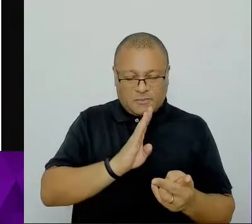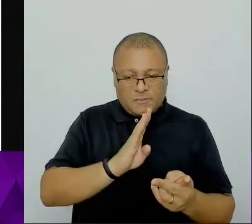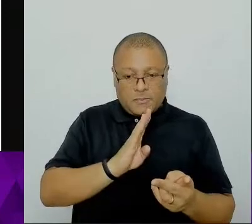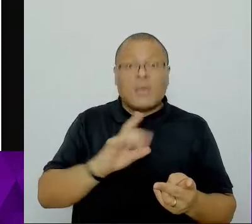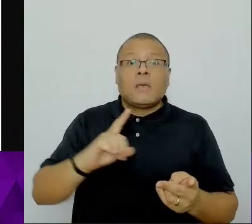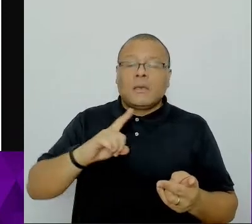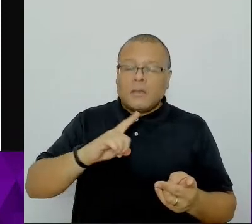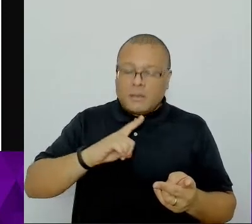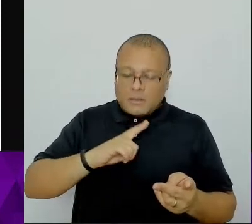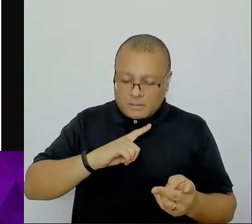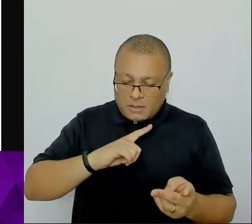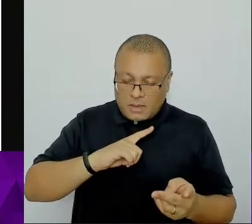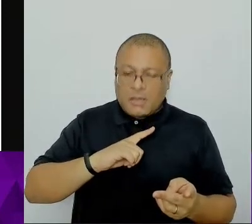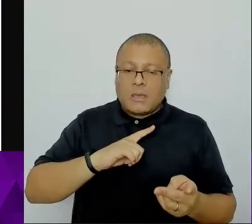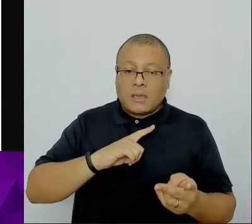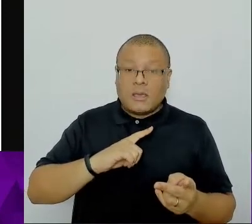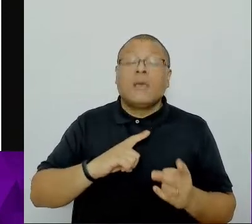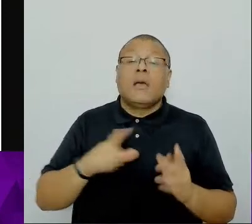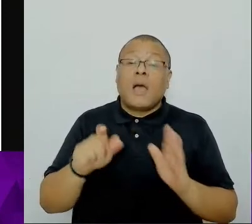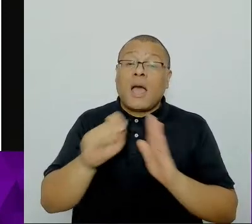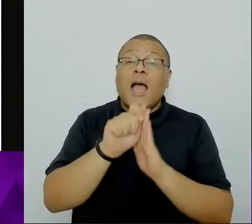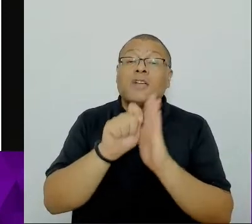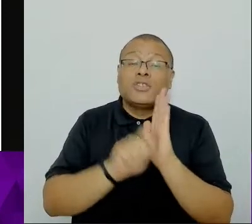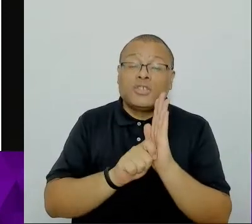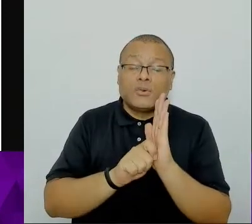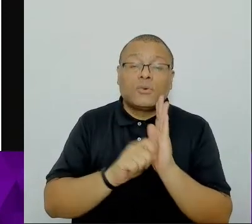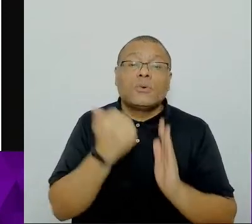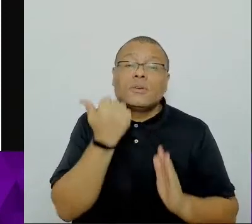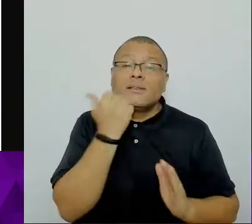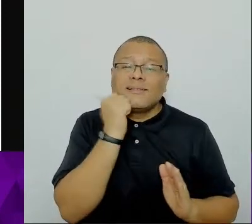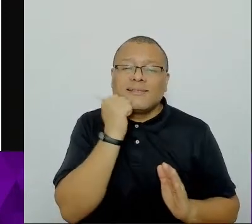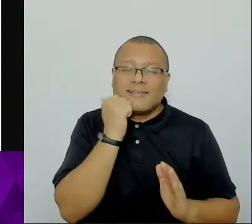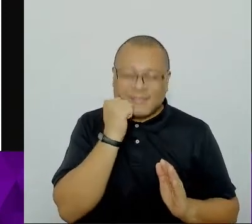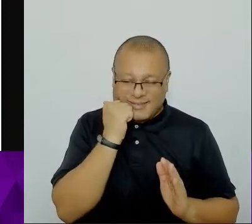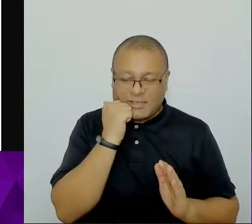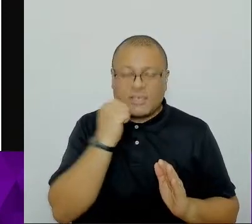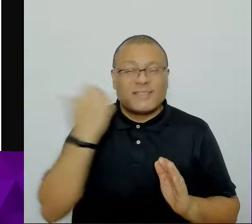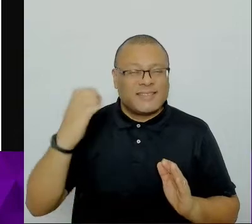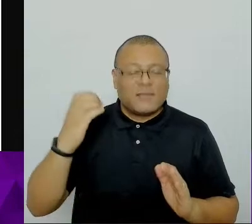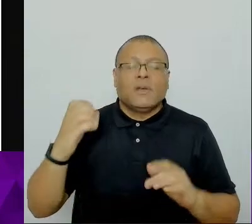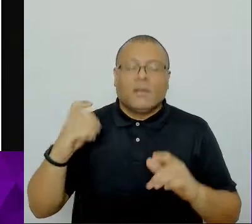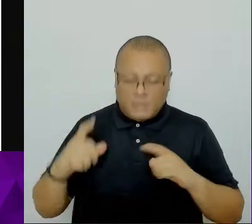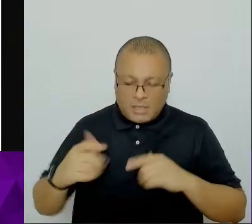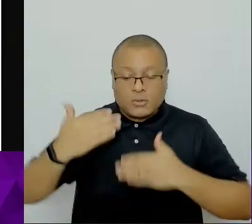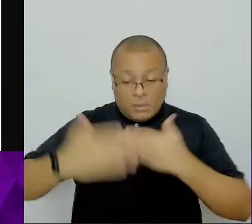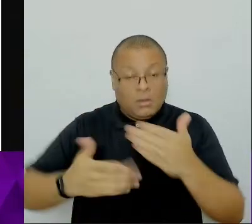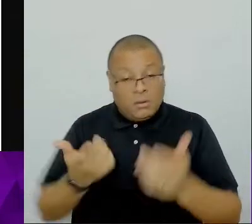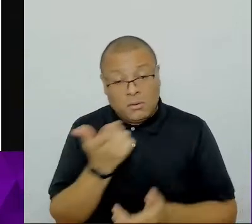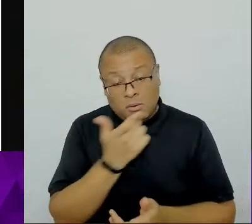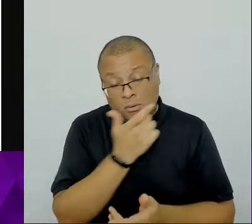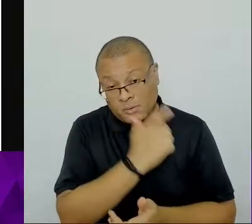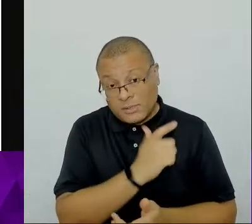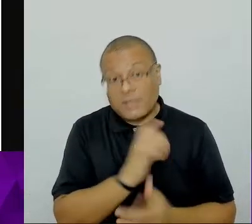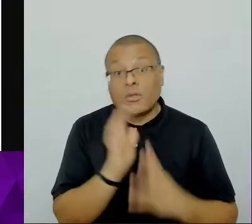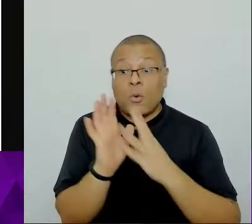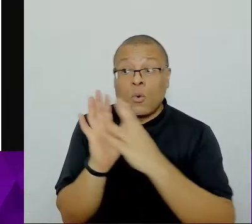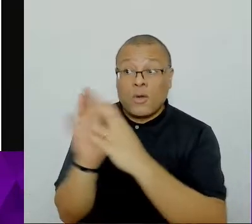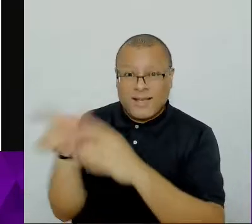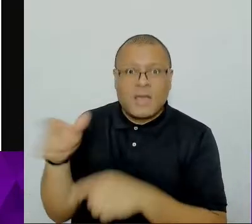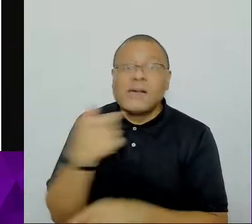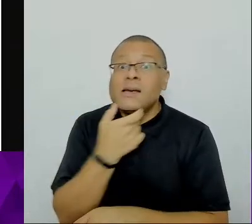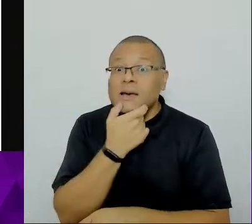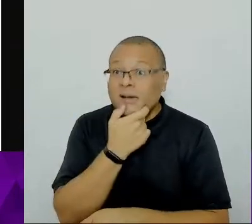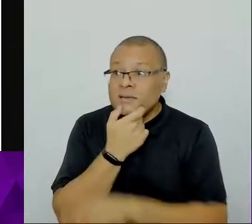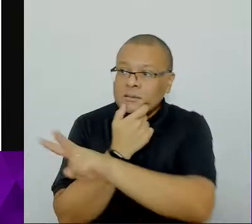Tem inclusive artigo científico sobre esse processo, a gente consegue, então, partir de um modelo inglês e fazer o